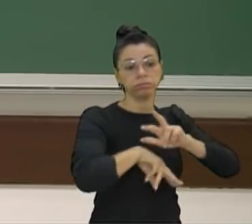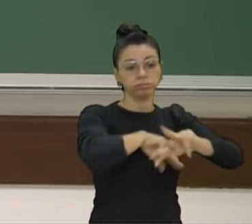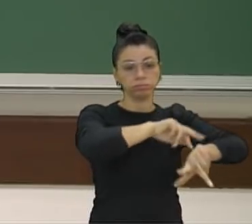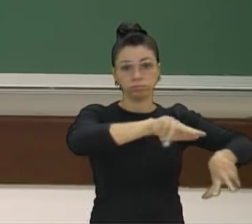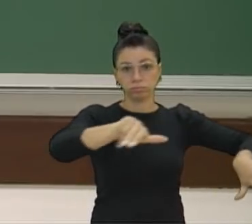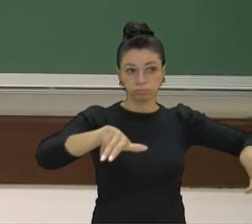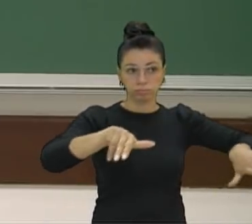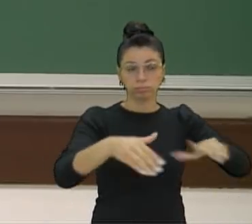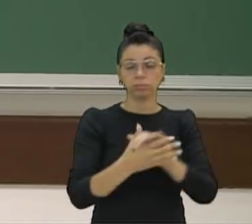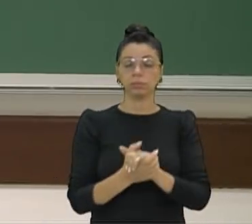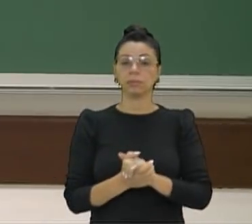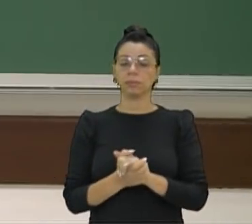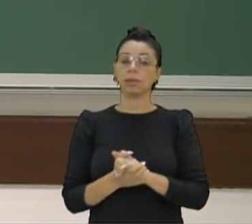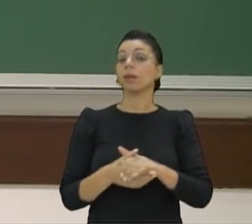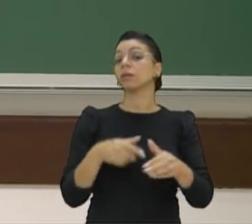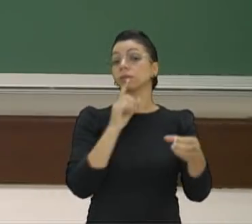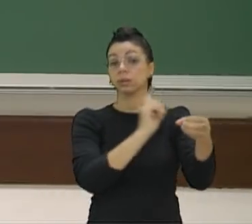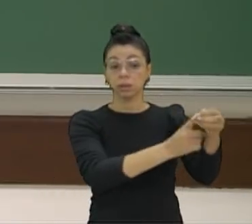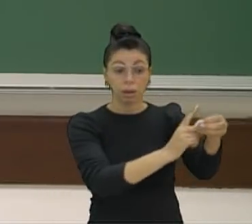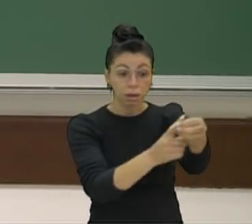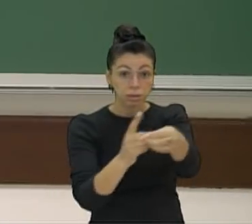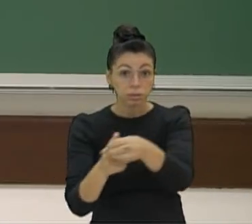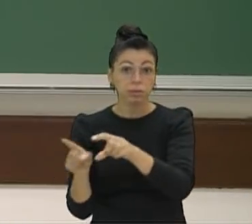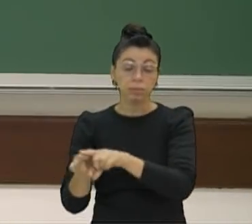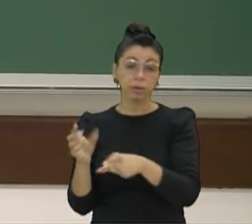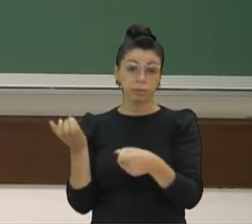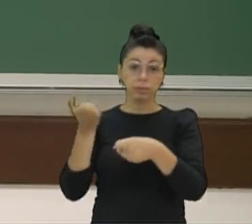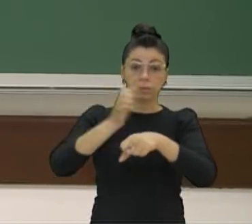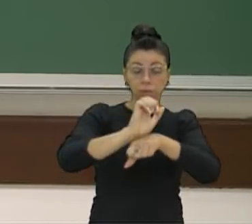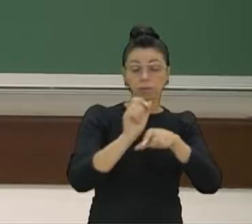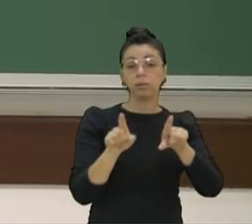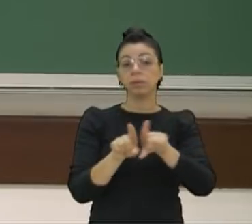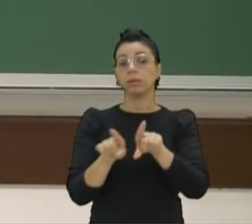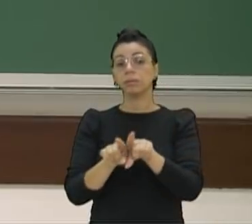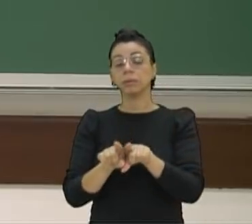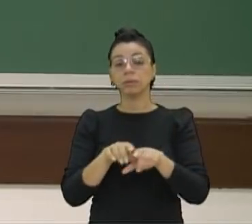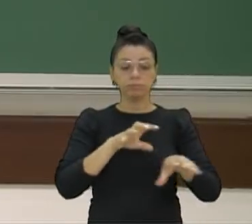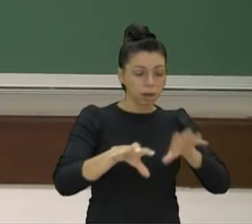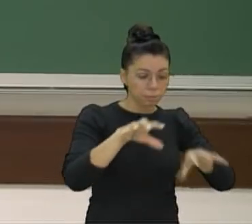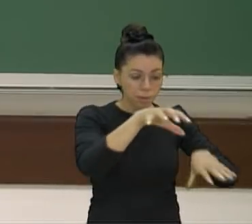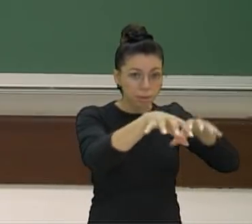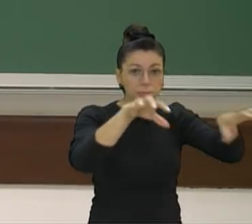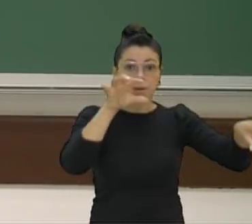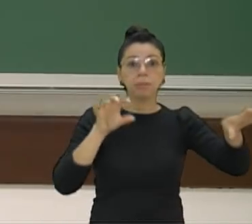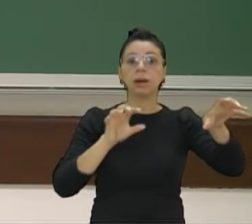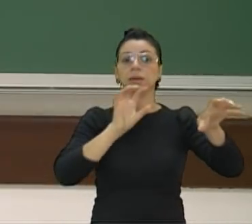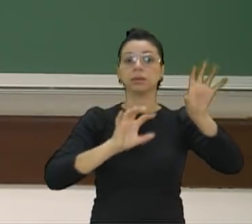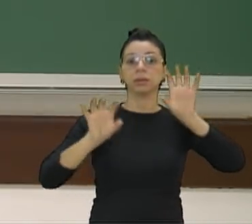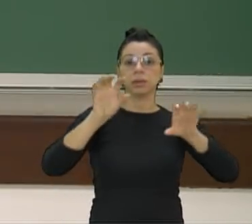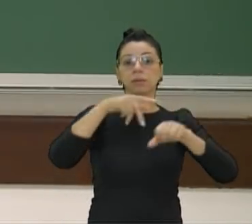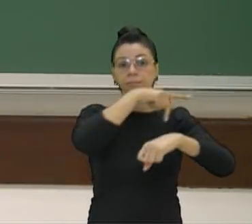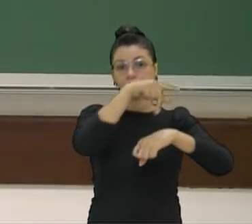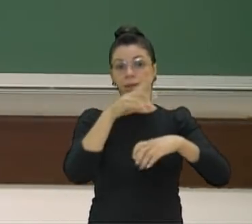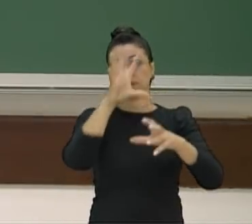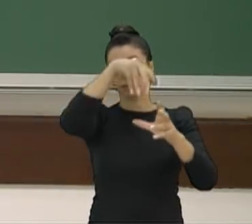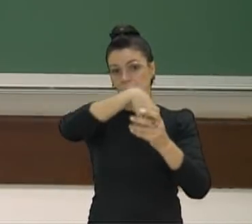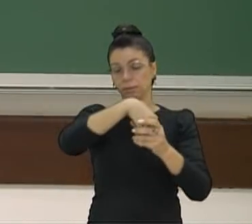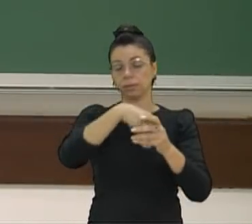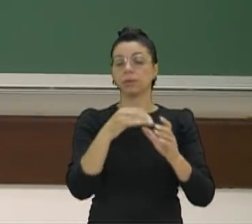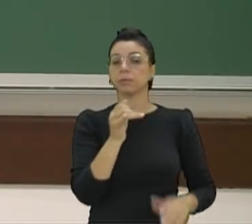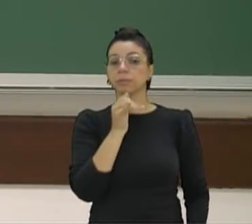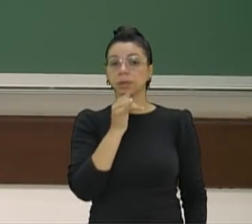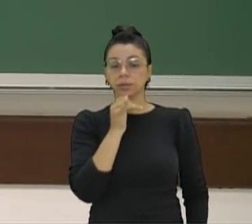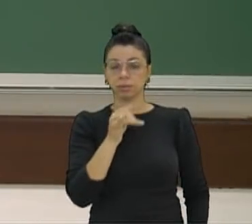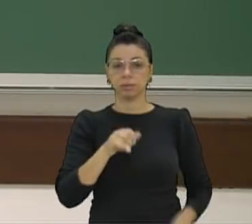bairro, em várias cidades de um estado ou até mesmo em vários pontos, vários estados diferentes do país. Um exemplo de